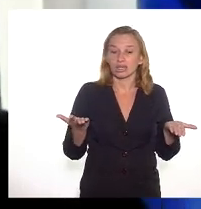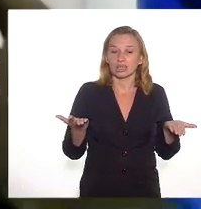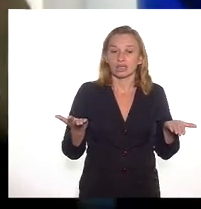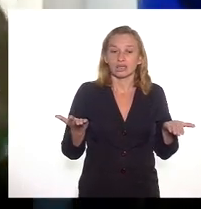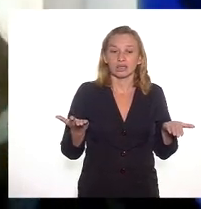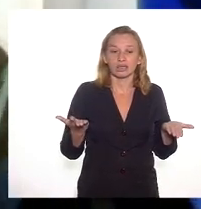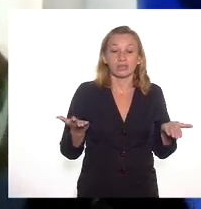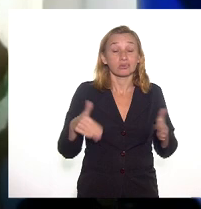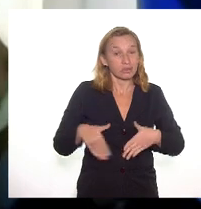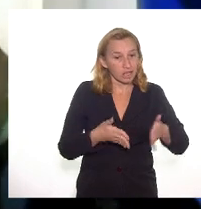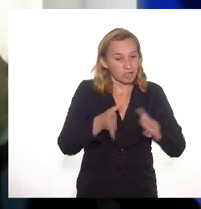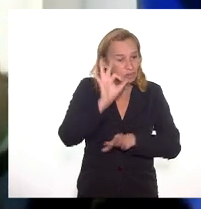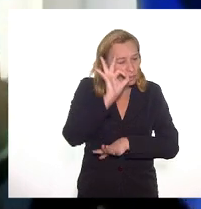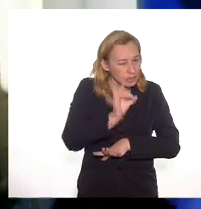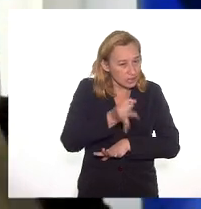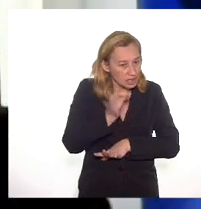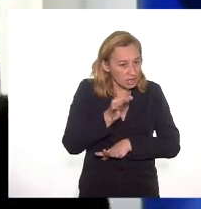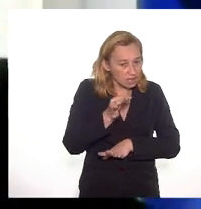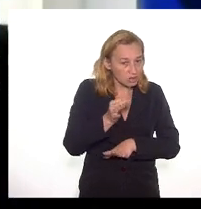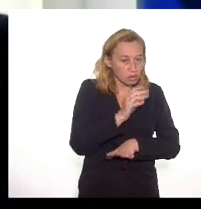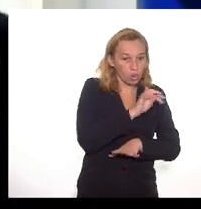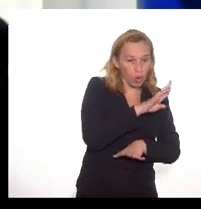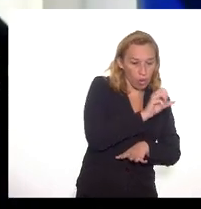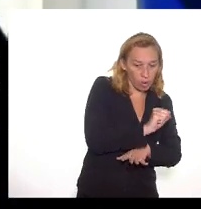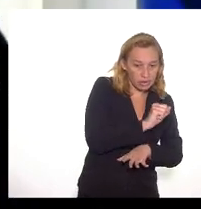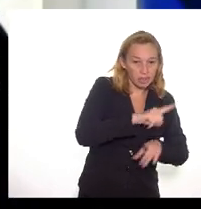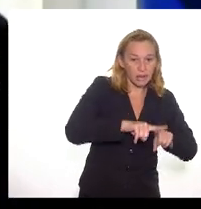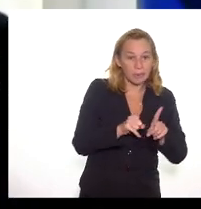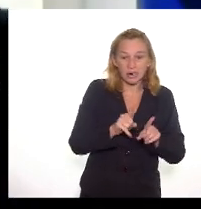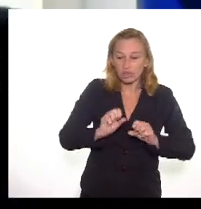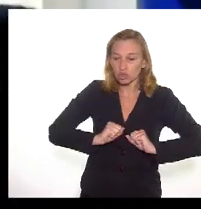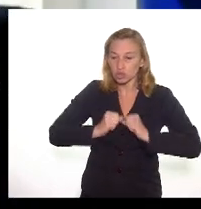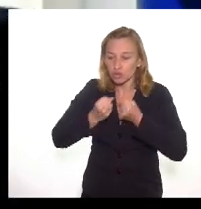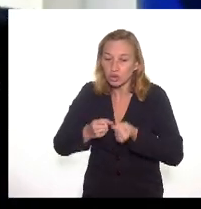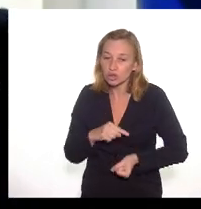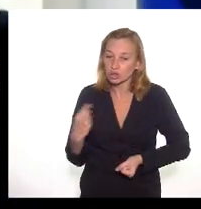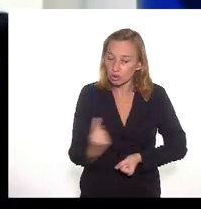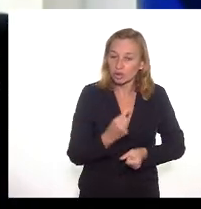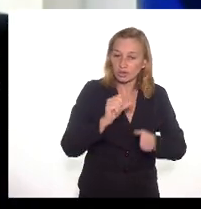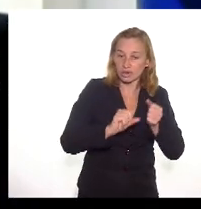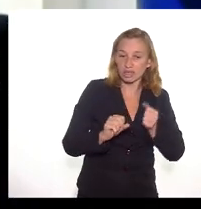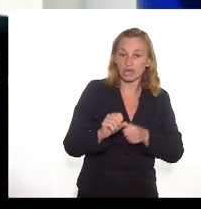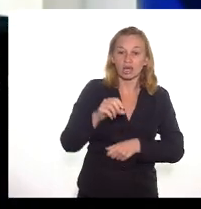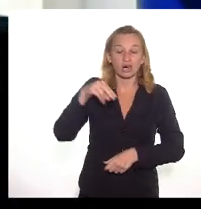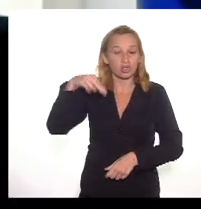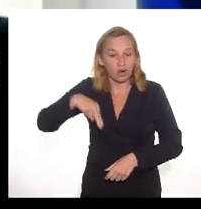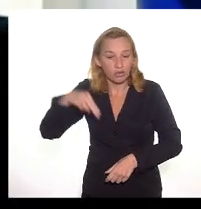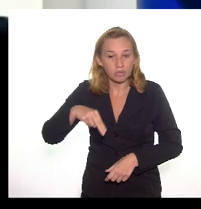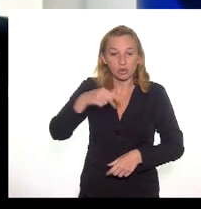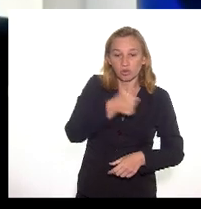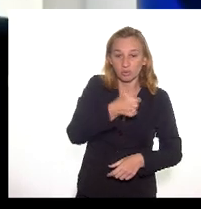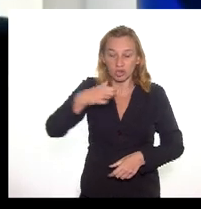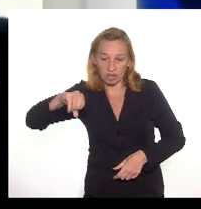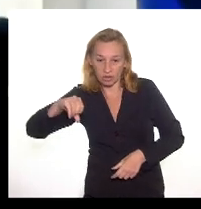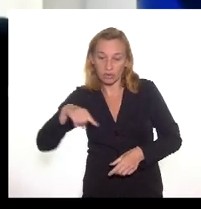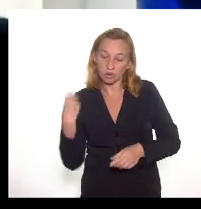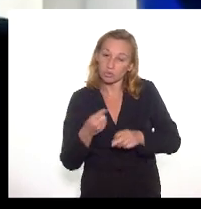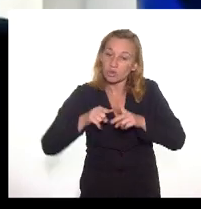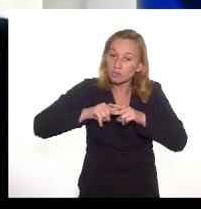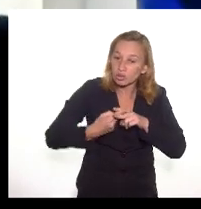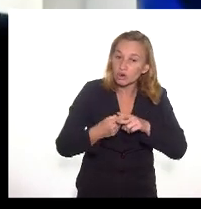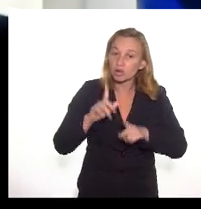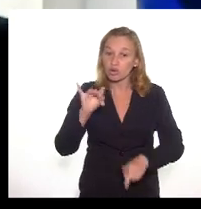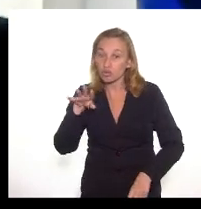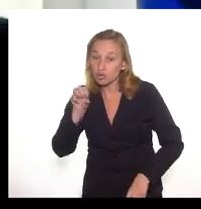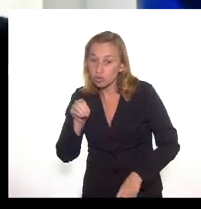nós estamos no caminho certo, não só por conta dos royalties, mas também todo o esforço que nós fizemos lá em novembro de 2019, quando nós modificamos o